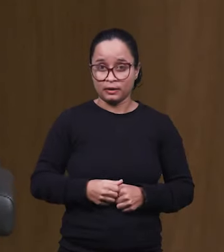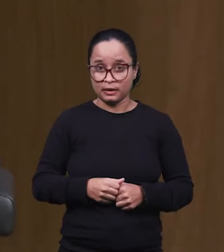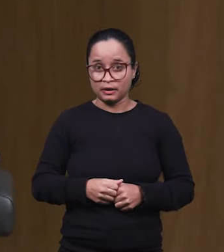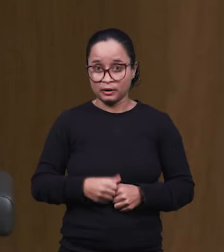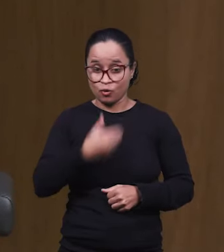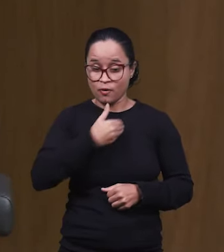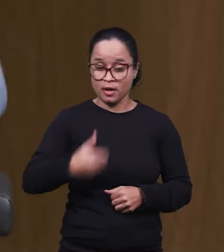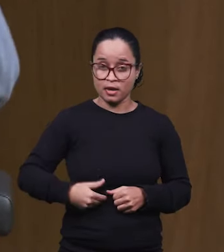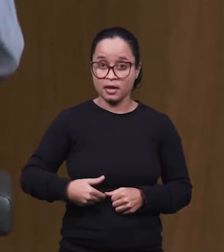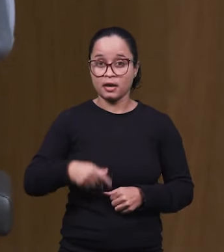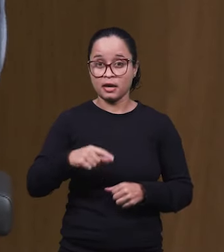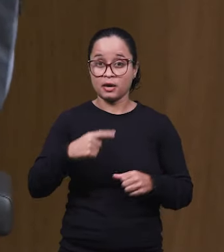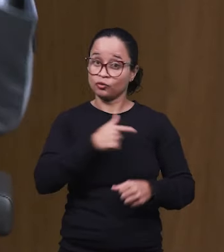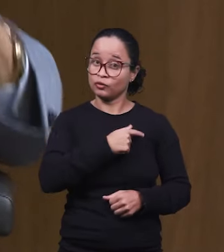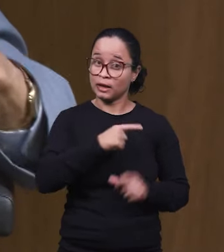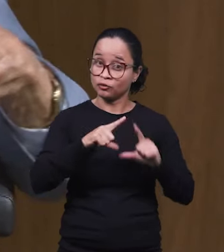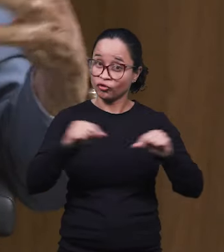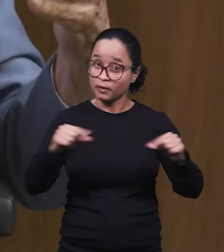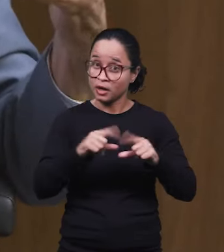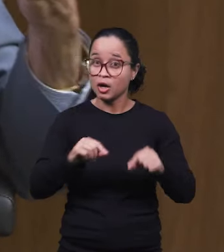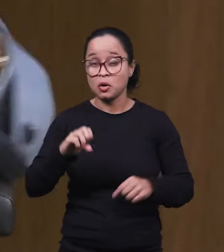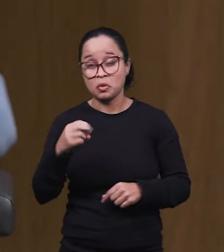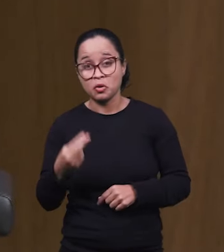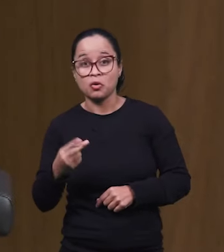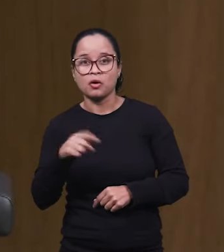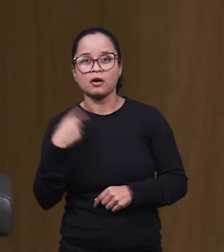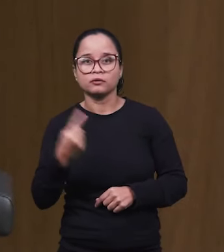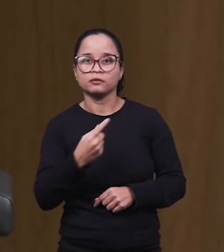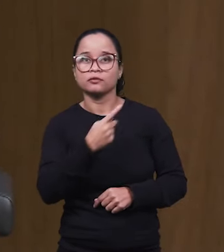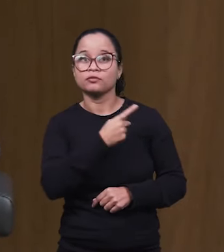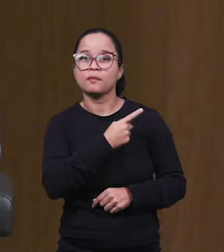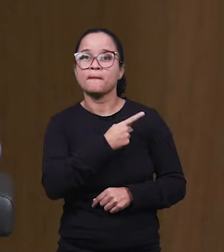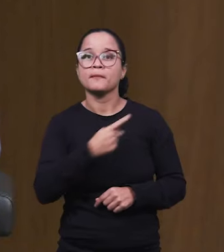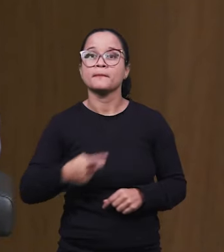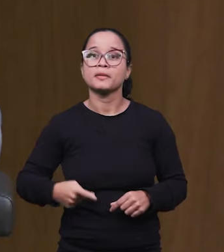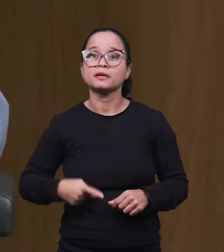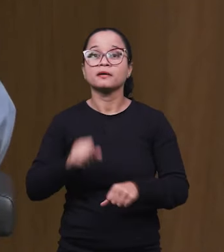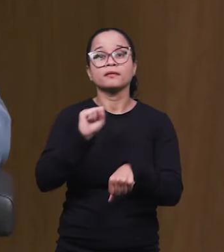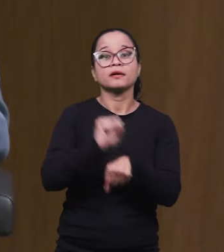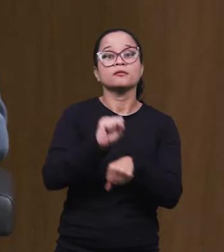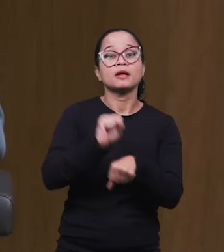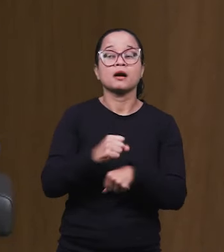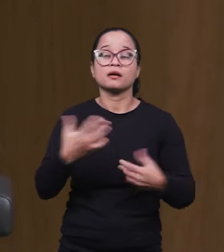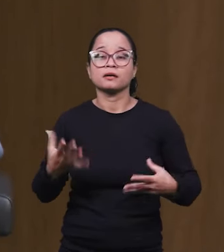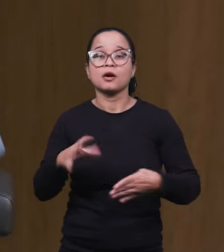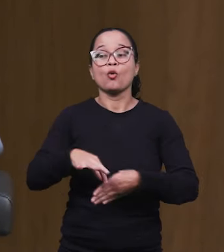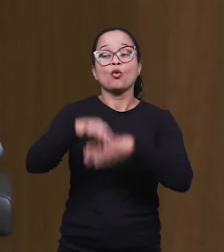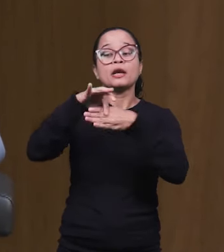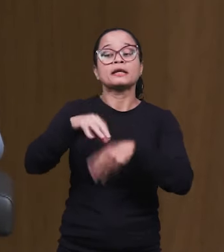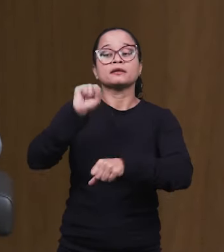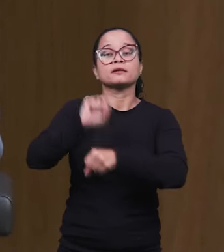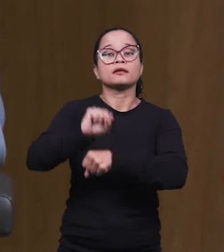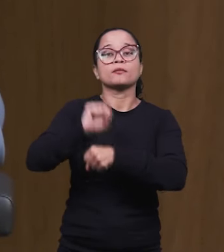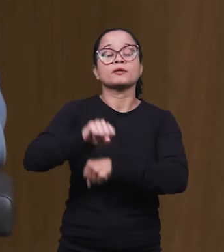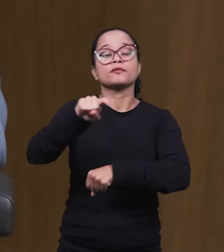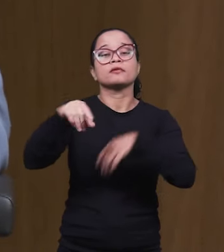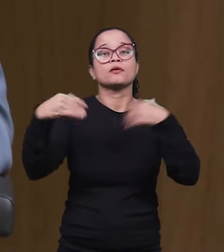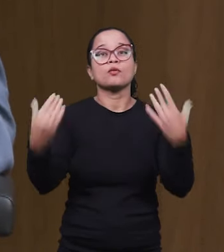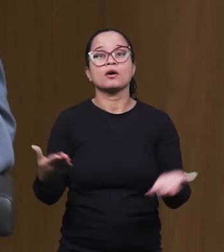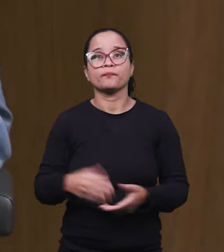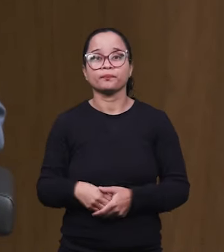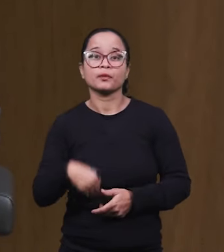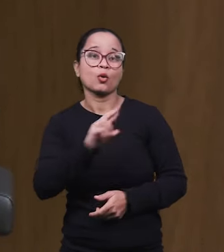né? Se é o nosso presidente, quem é que vai estar lá te esperando? Quem é o líder? Está te esperando?